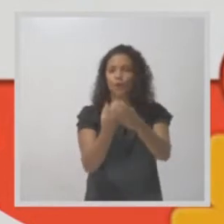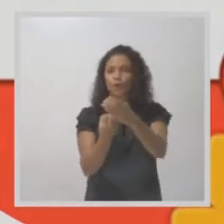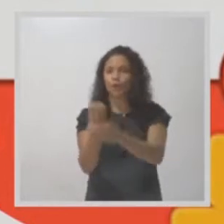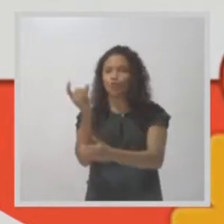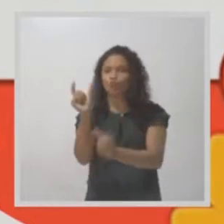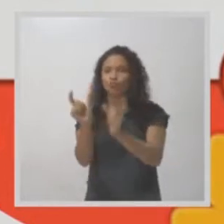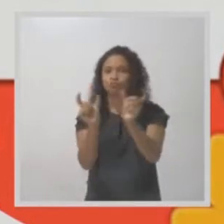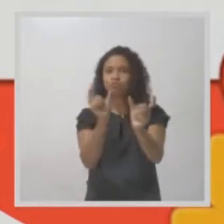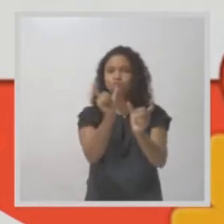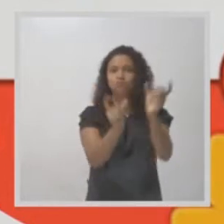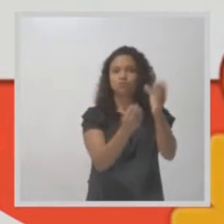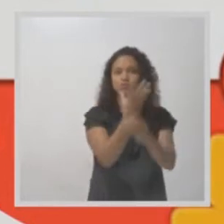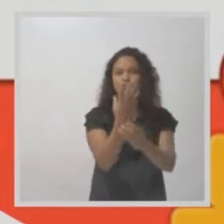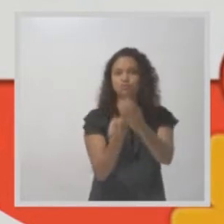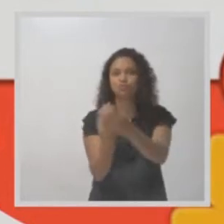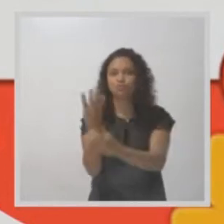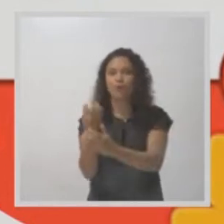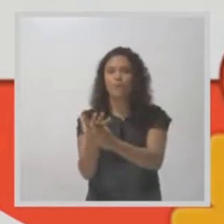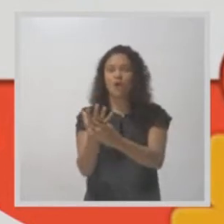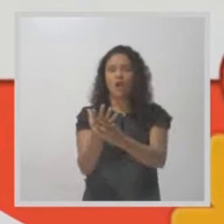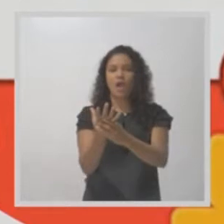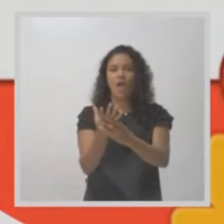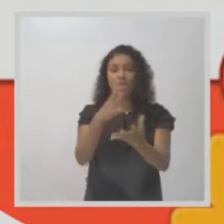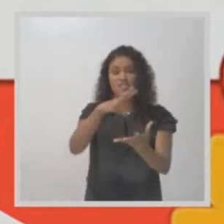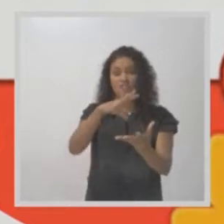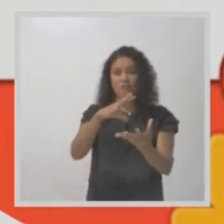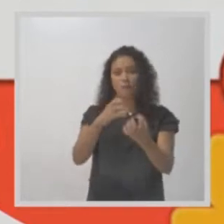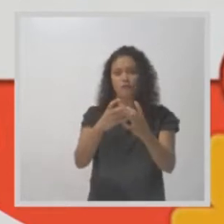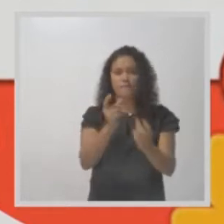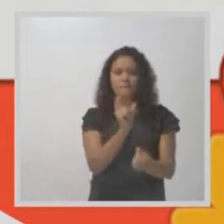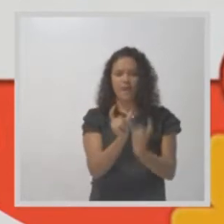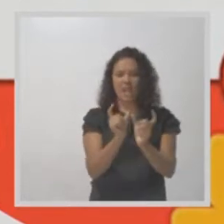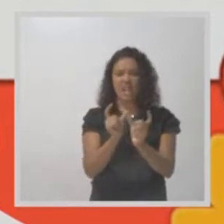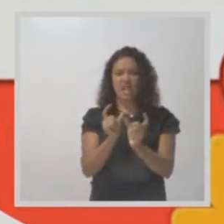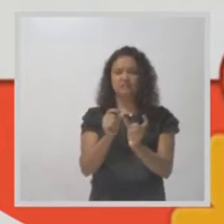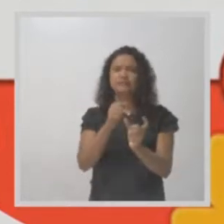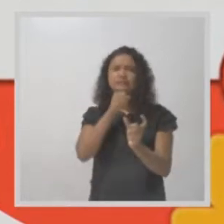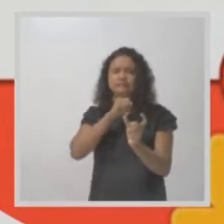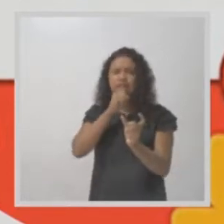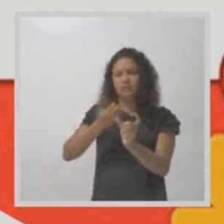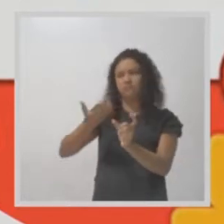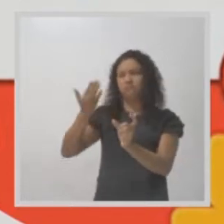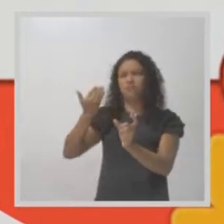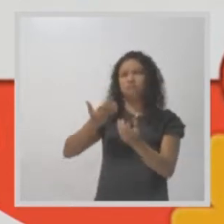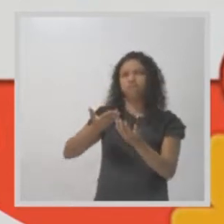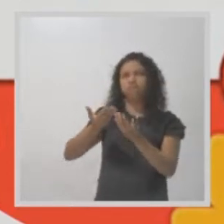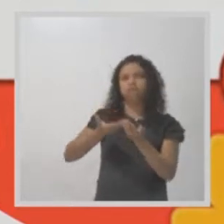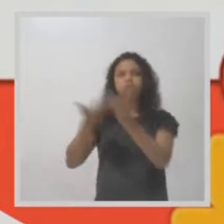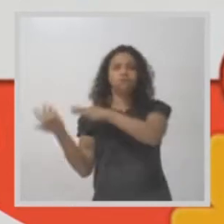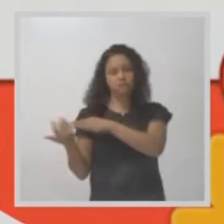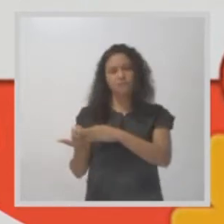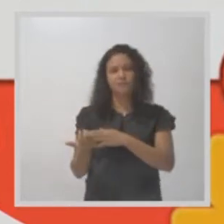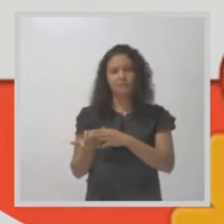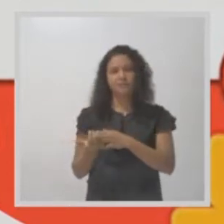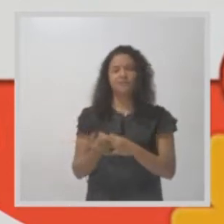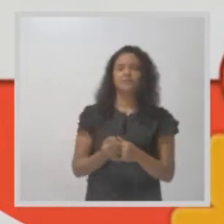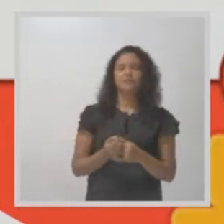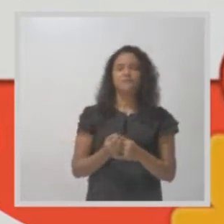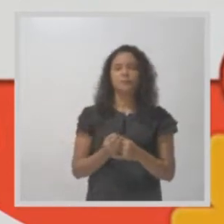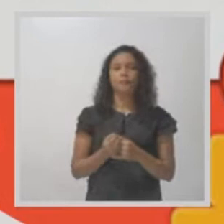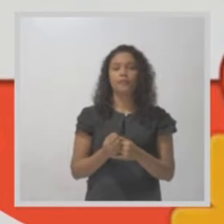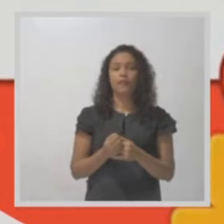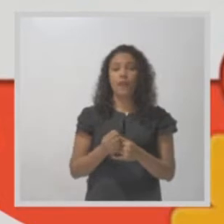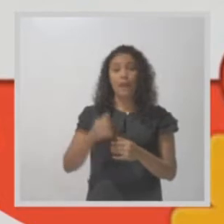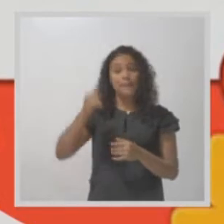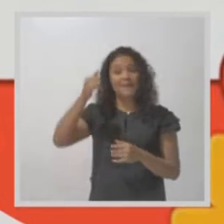e formas antes valorizadas caem em desuso com o tempo. Para evitar que cada um use a